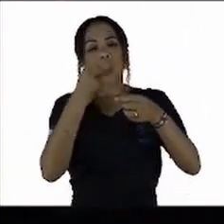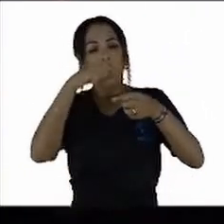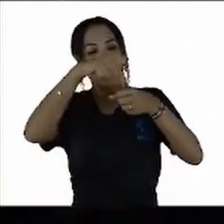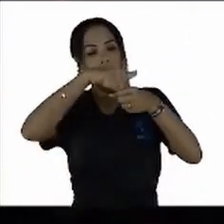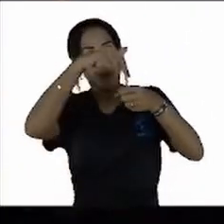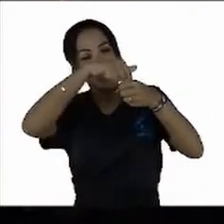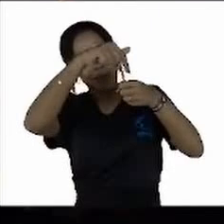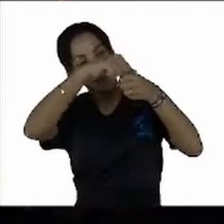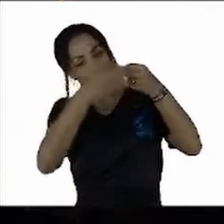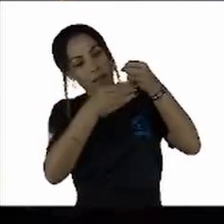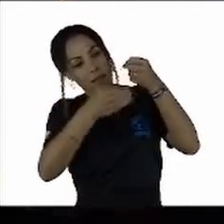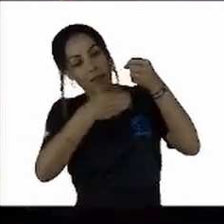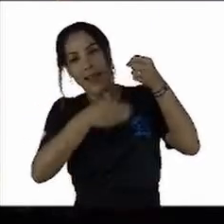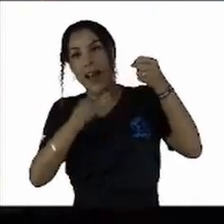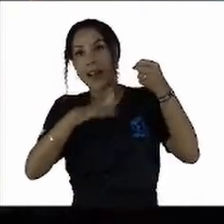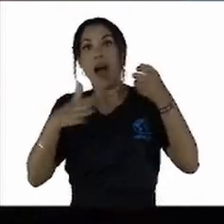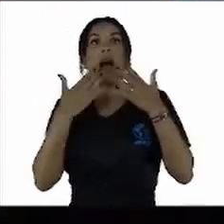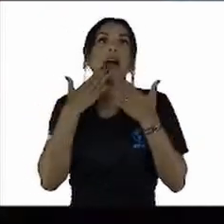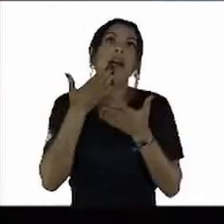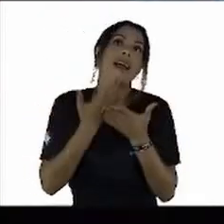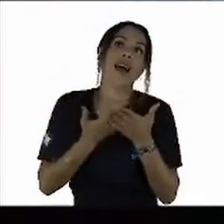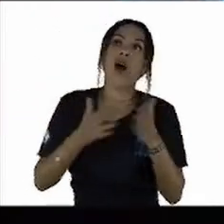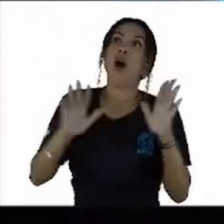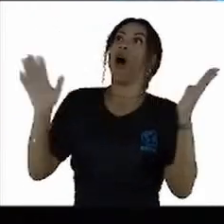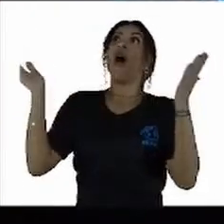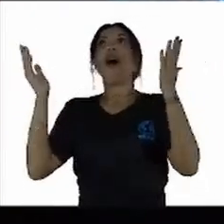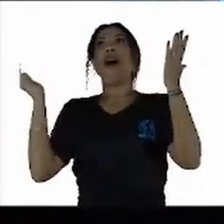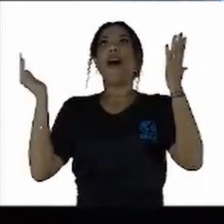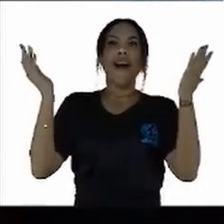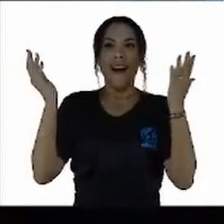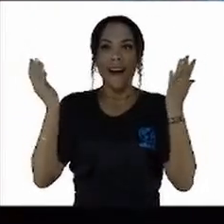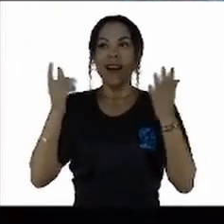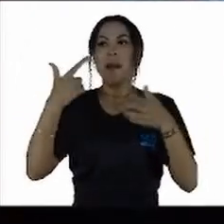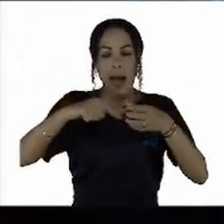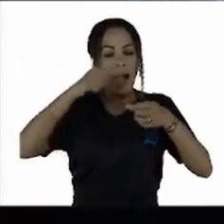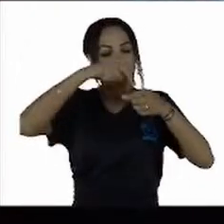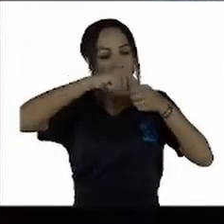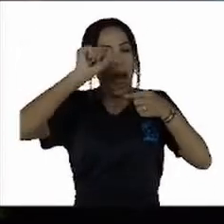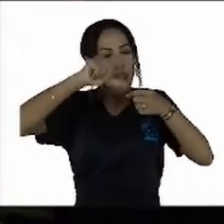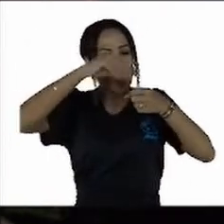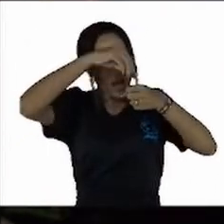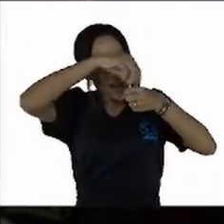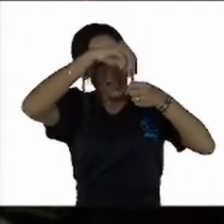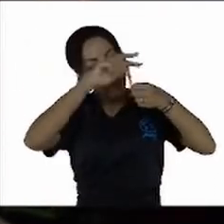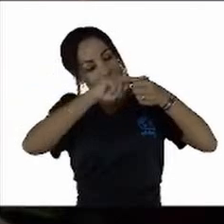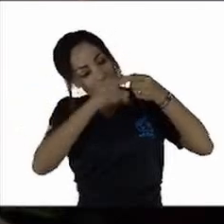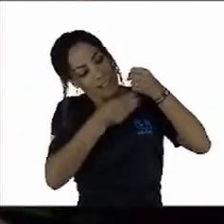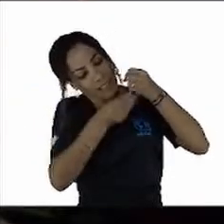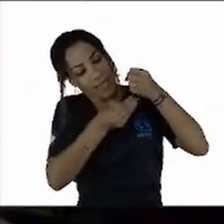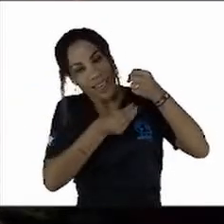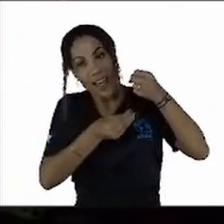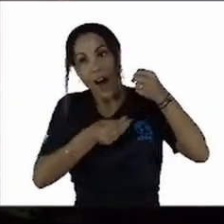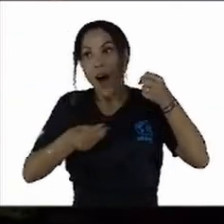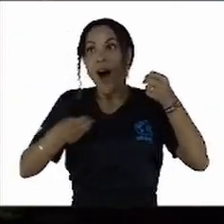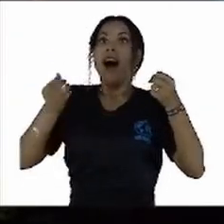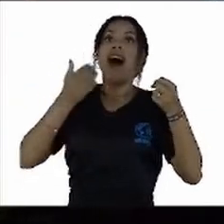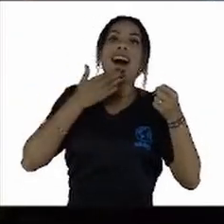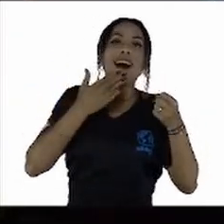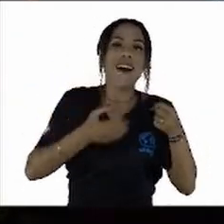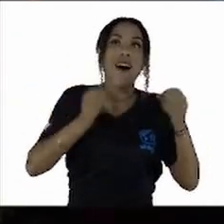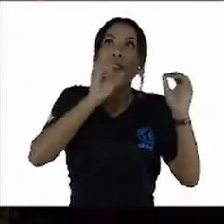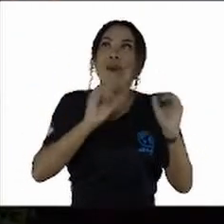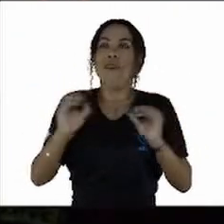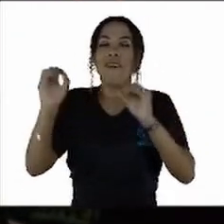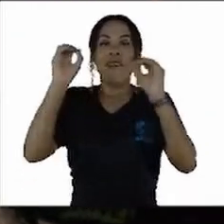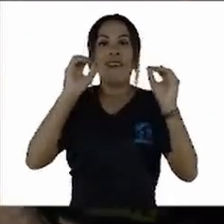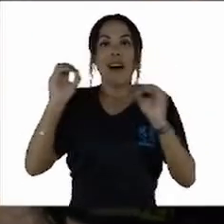botando azul e ia saindo verde. E as crianças faziam, ó, ó. E ele ia botando mais azul e saía mais verde.